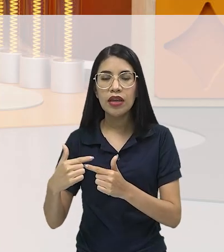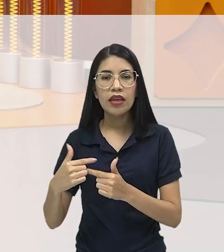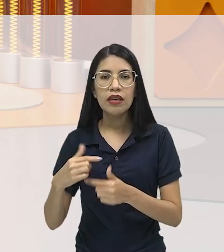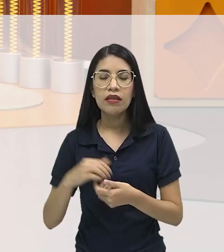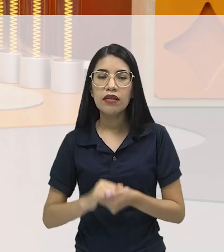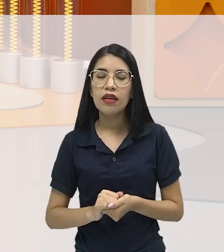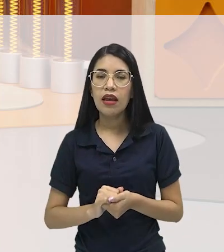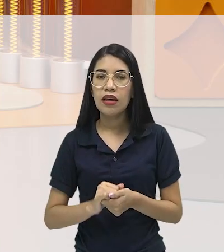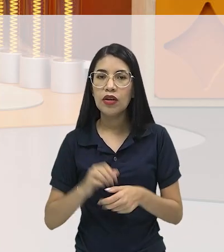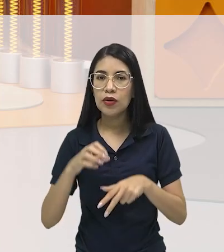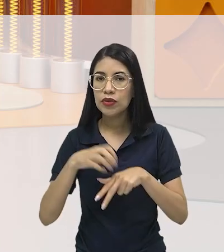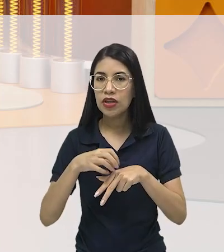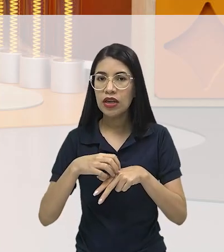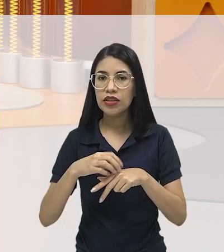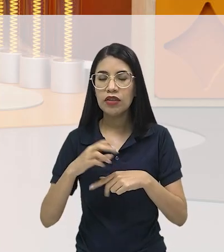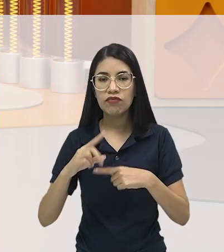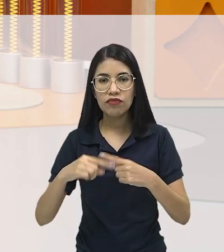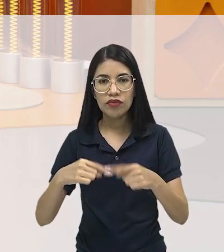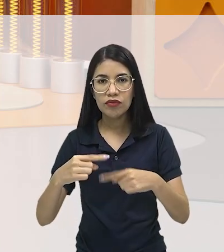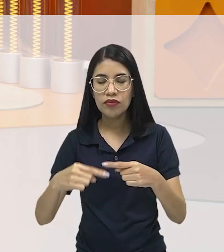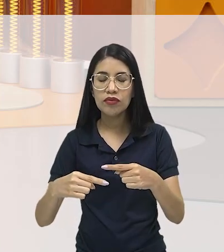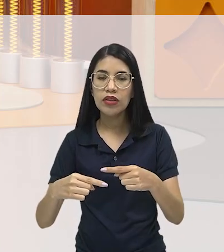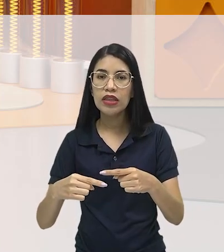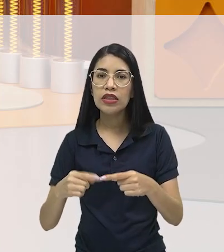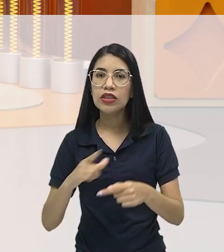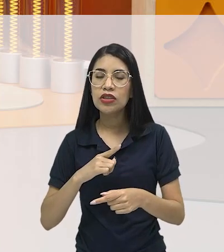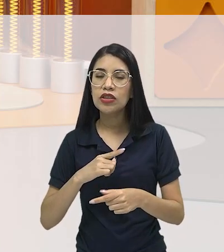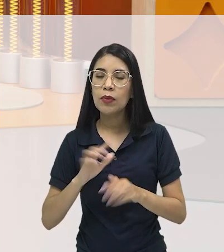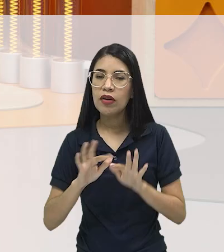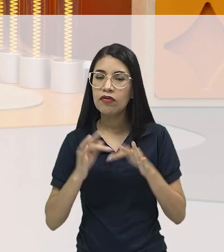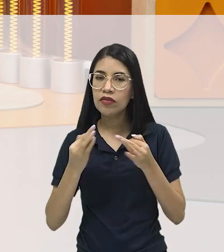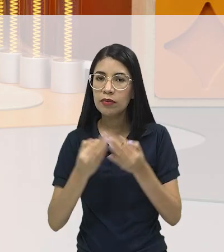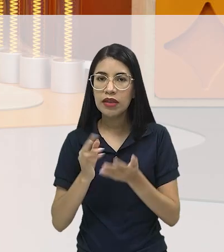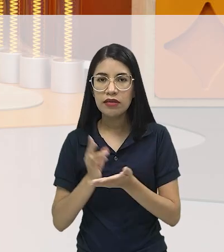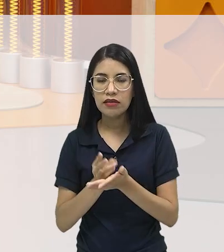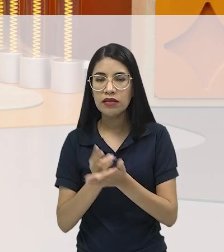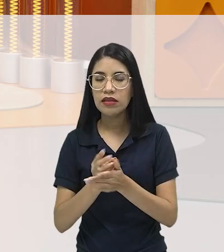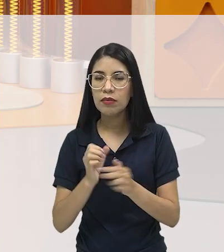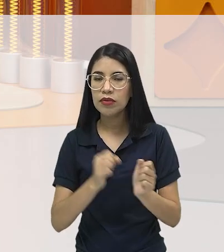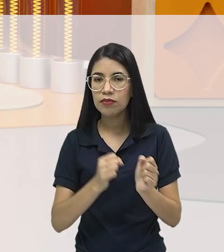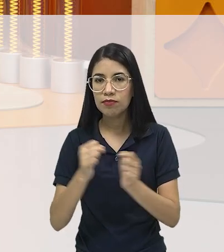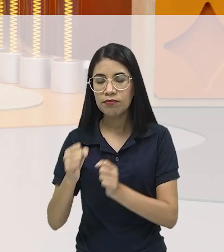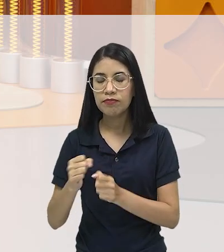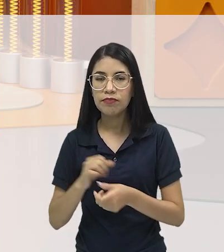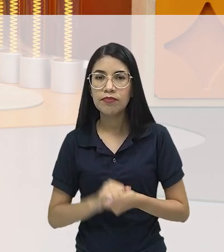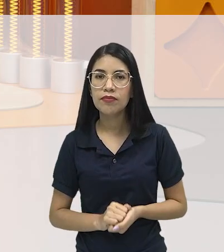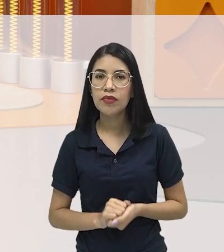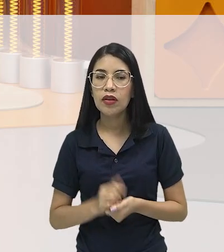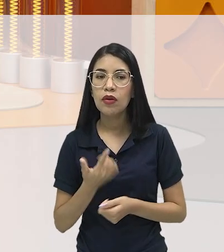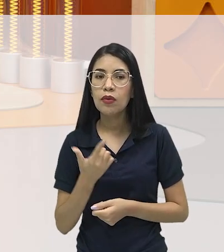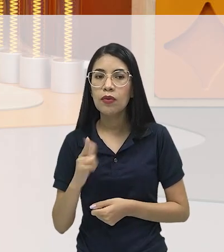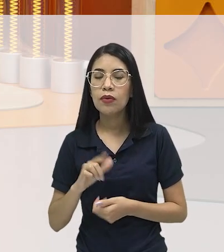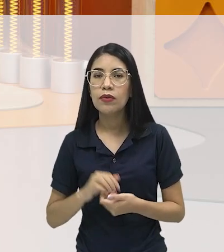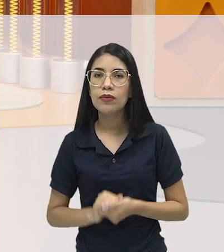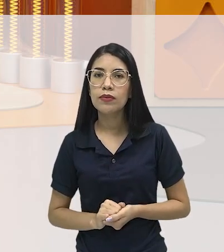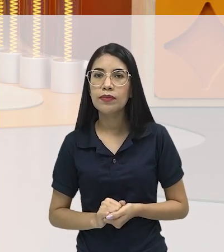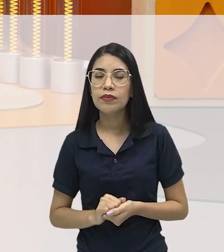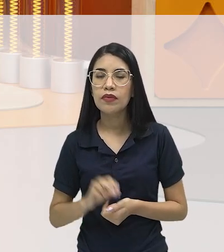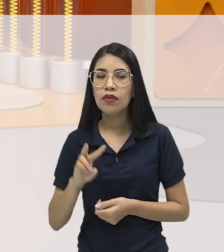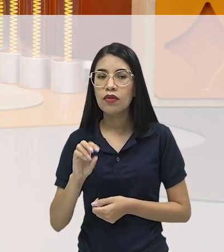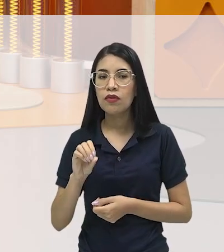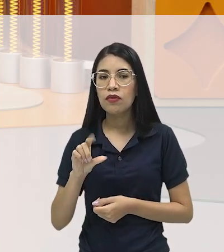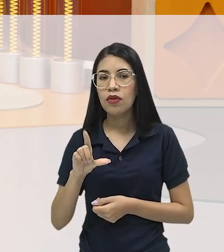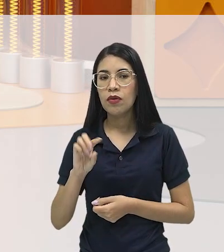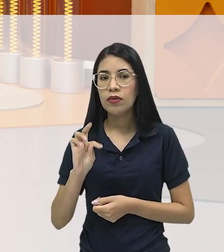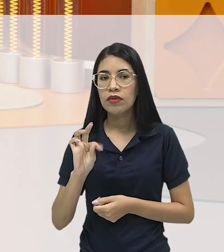monarcas absolutistas, onde se mantinha uma dinastia, uma linhagem sanguínea no poder sempre. O próximo pensador que nós vamos ver é